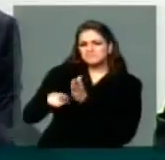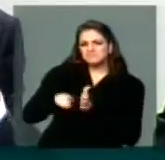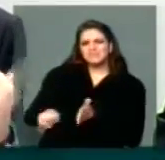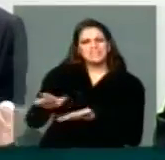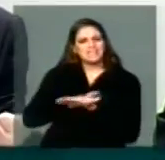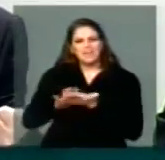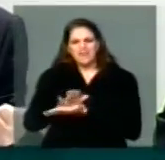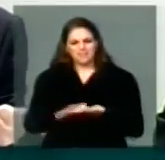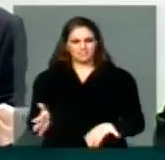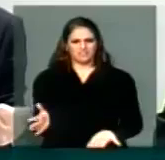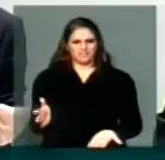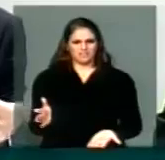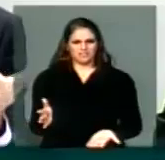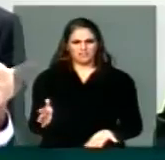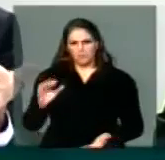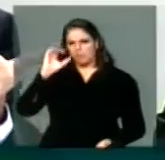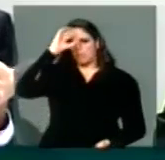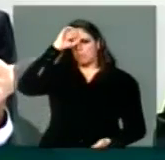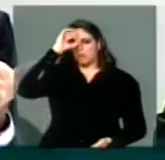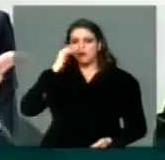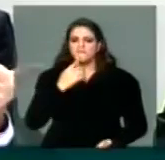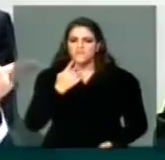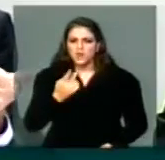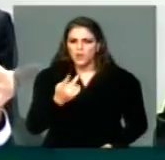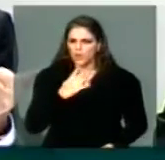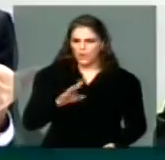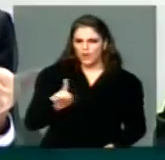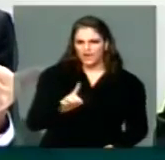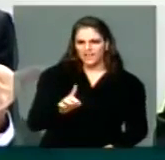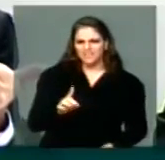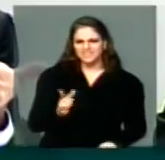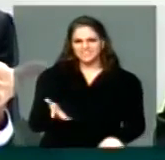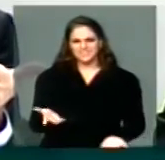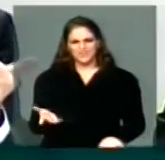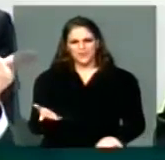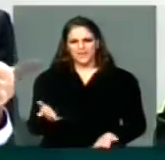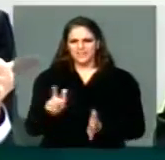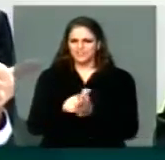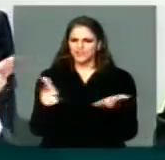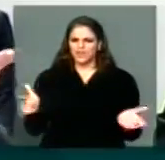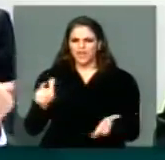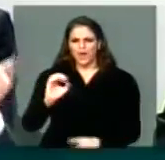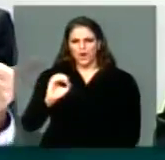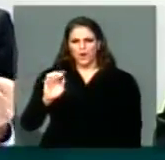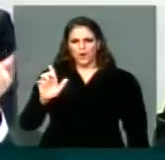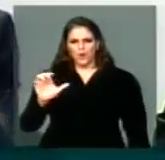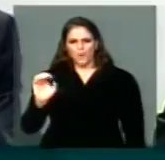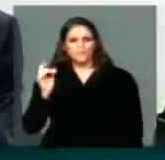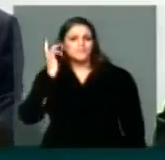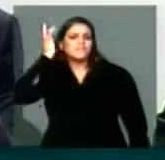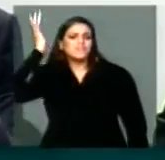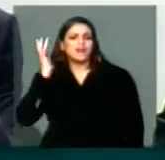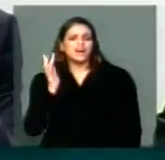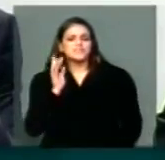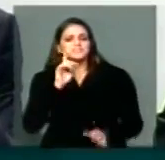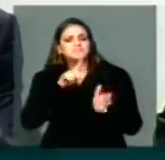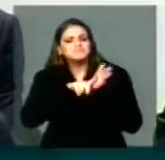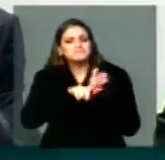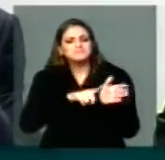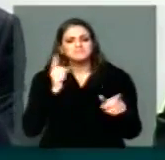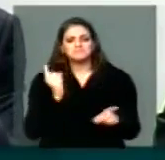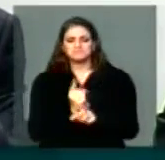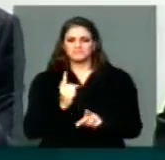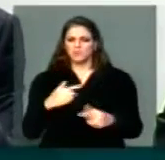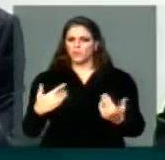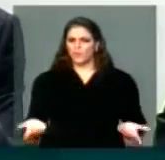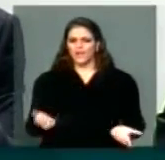esclarecer? Por dizer que tinha desconhecimento? Se o jornal o Globo fez isso meia hora no sábado, por que o procurador há 6 meses, com essa informação,